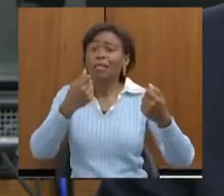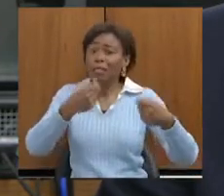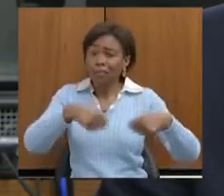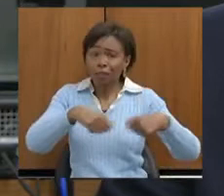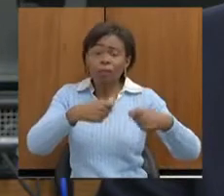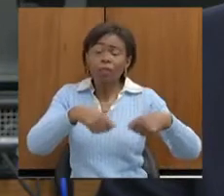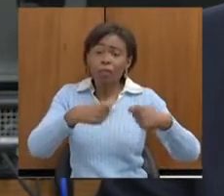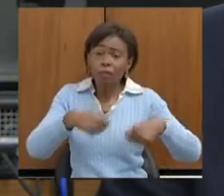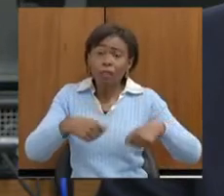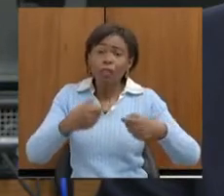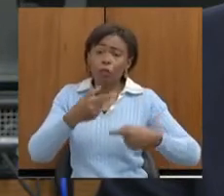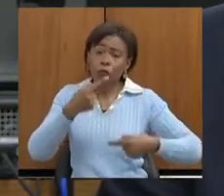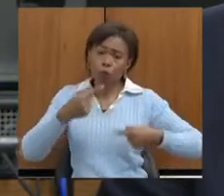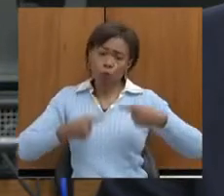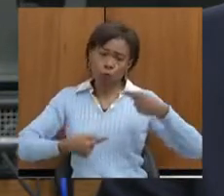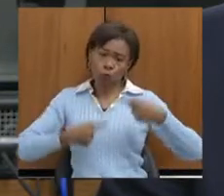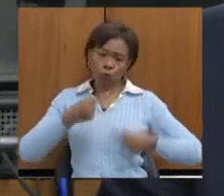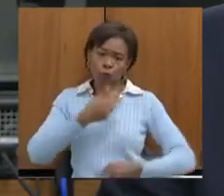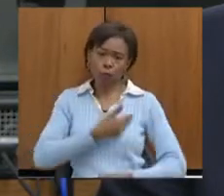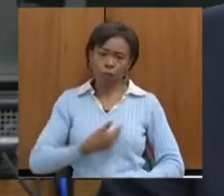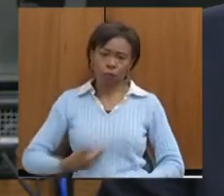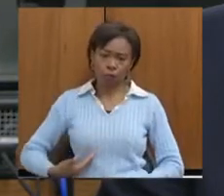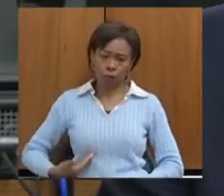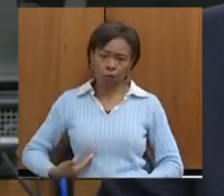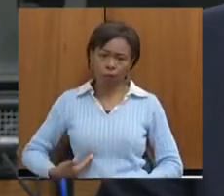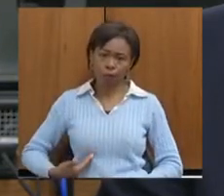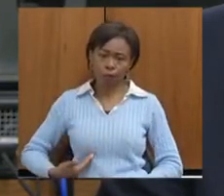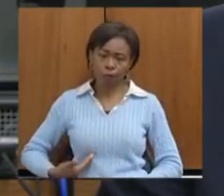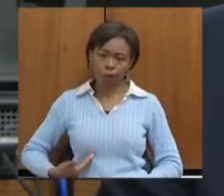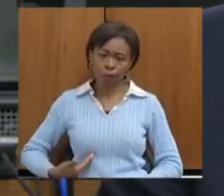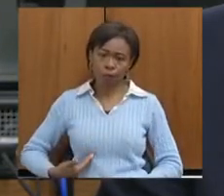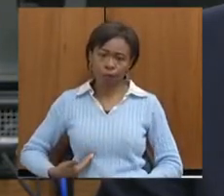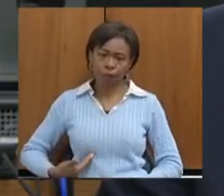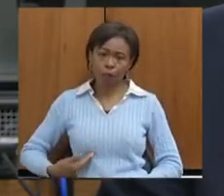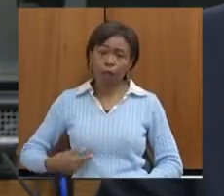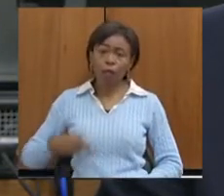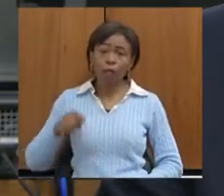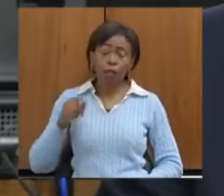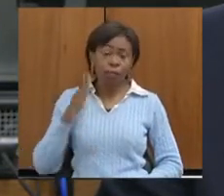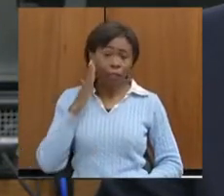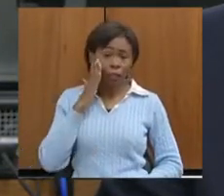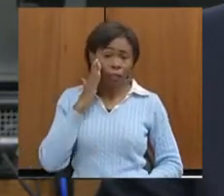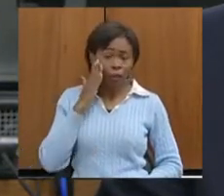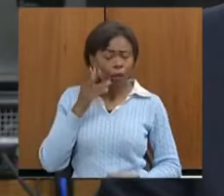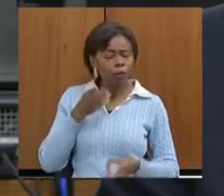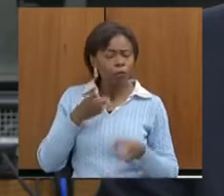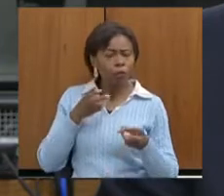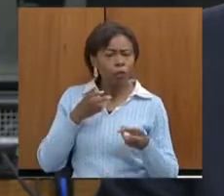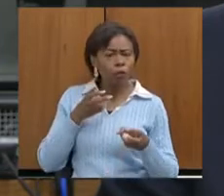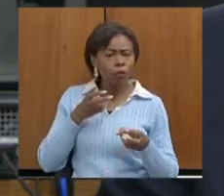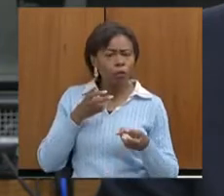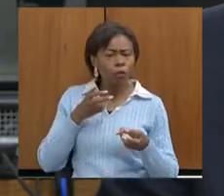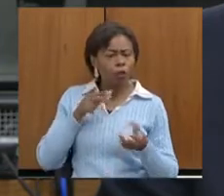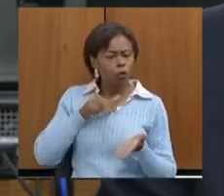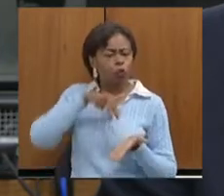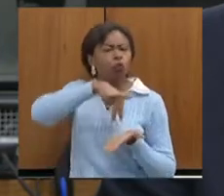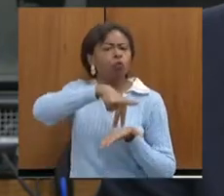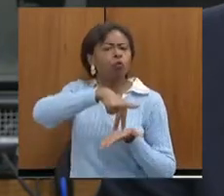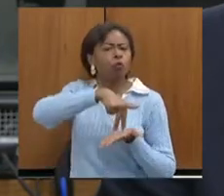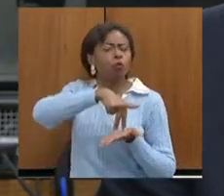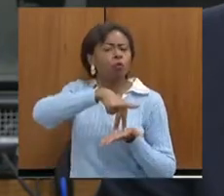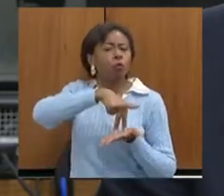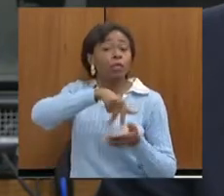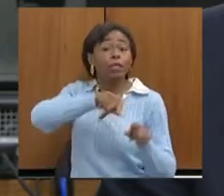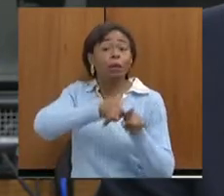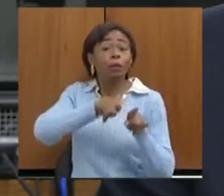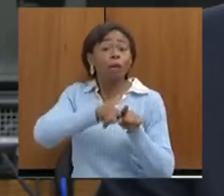é uma política pública é saber não apenas o seu lugar de fala mas saber também o seu lugar de oitiva